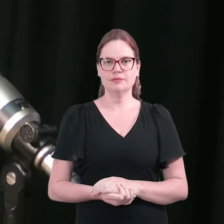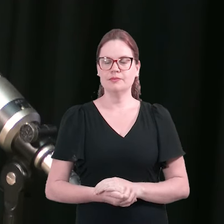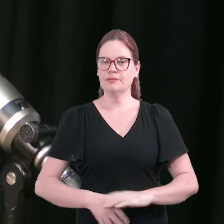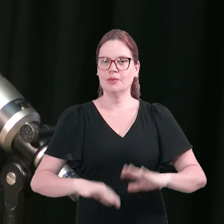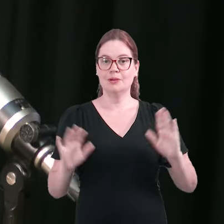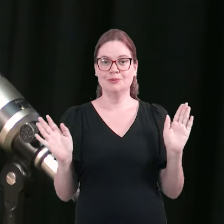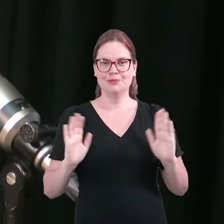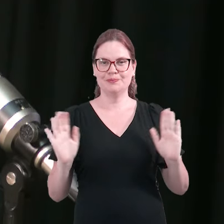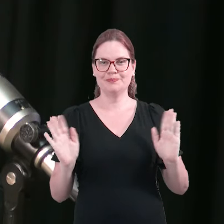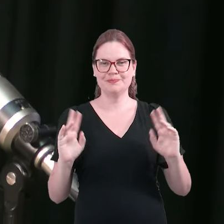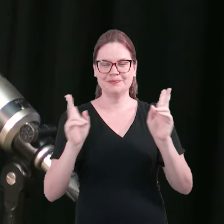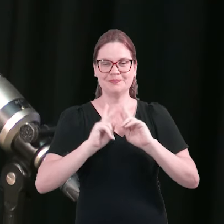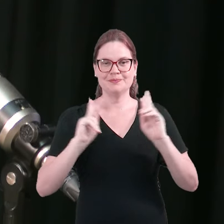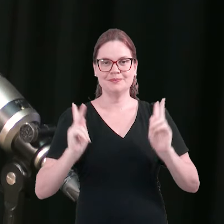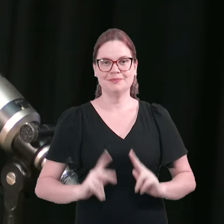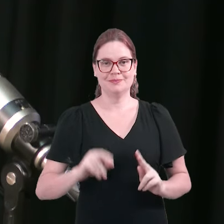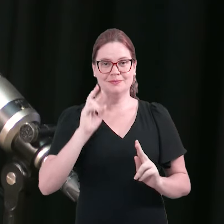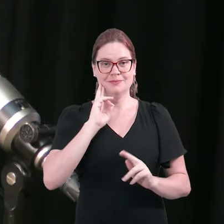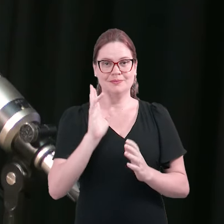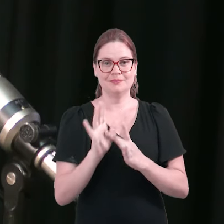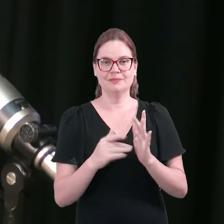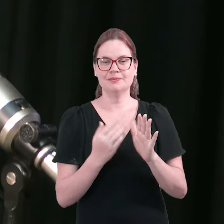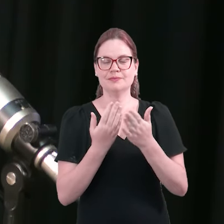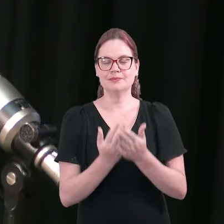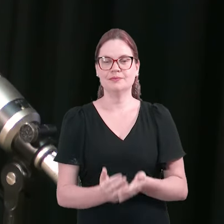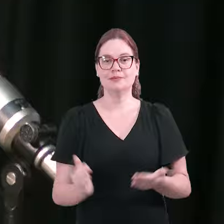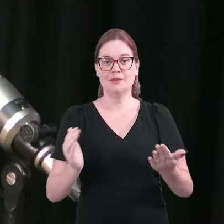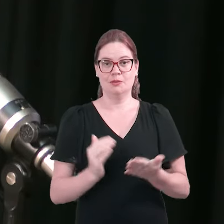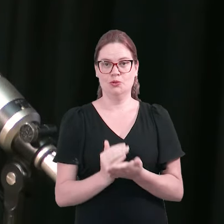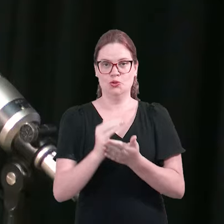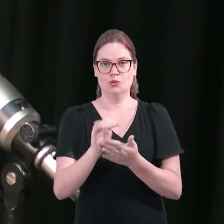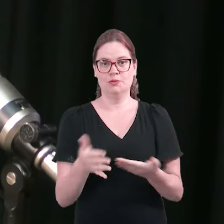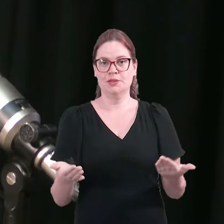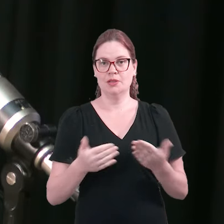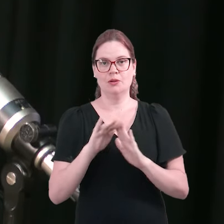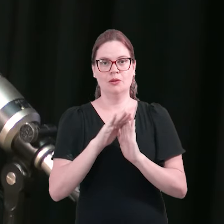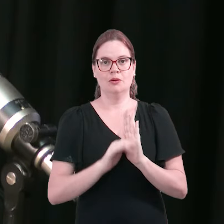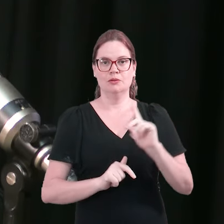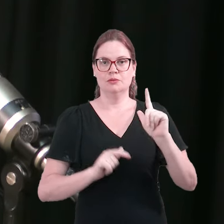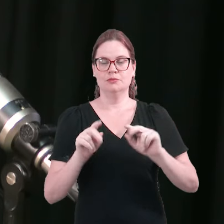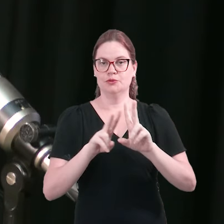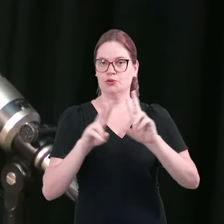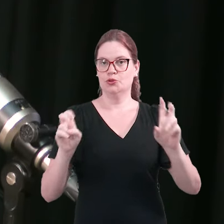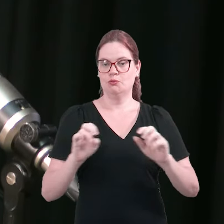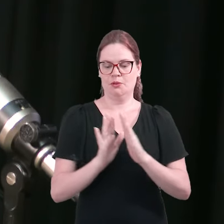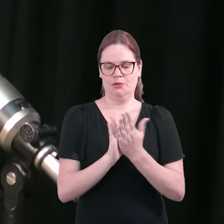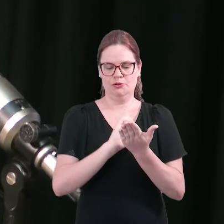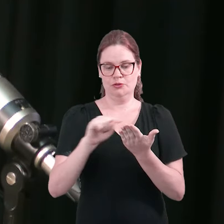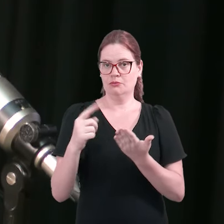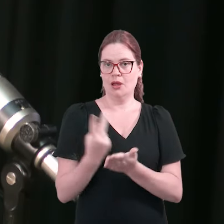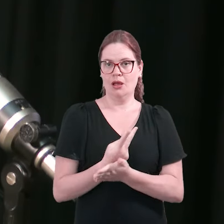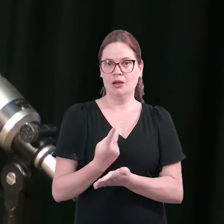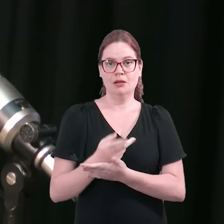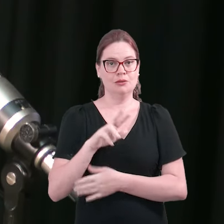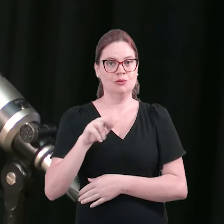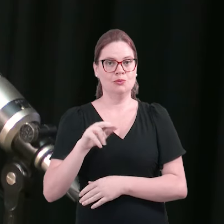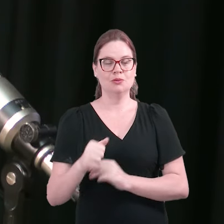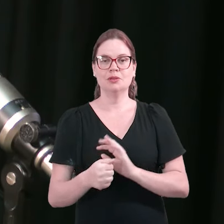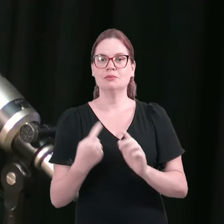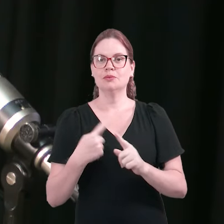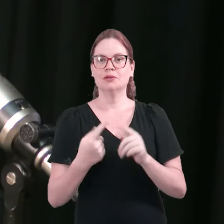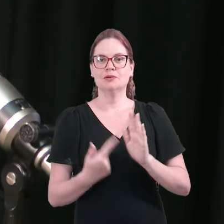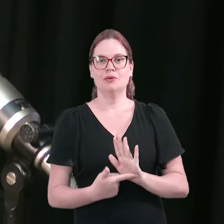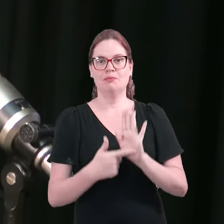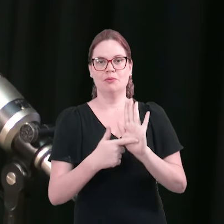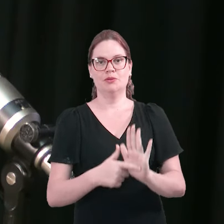Olá, paz do Senhor Jesus. Nós estamos iniciando o programa Inerrância Bíblica, programa que sempre vai